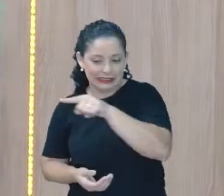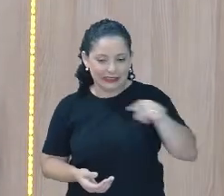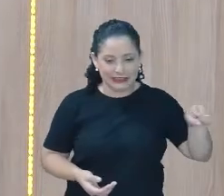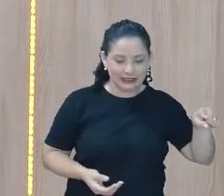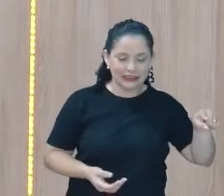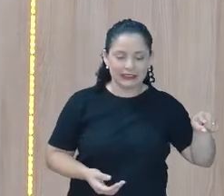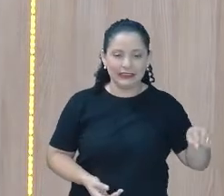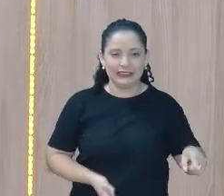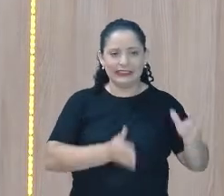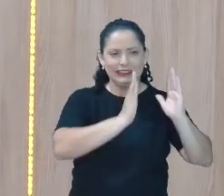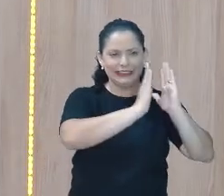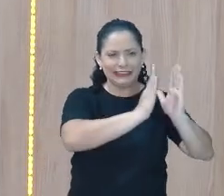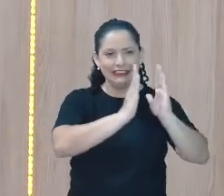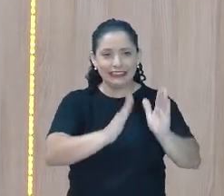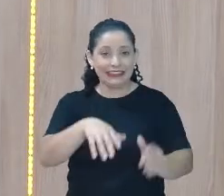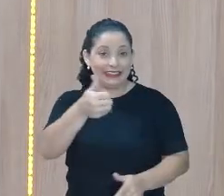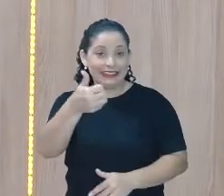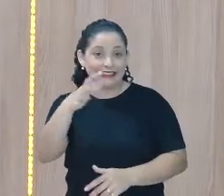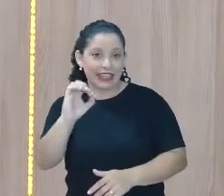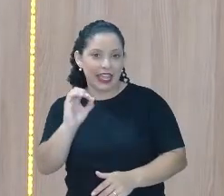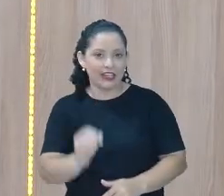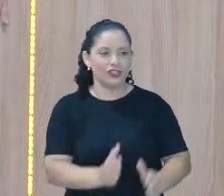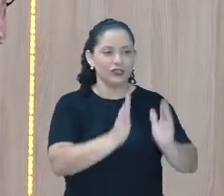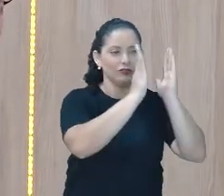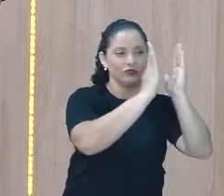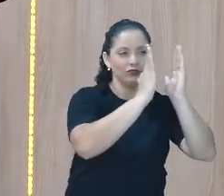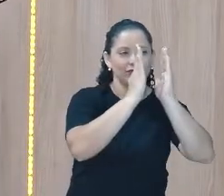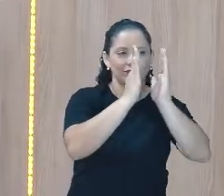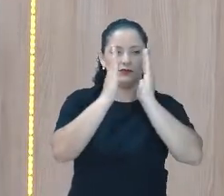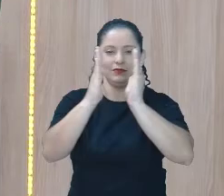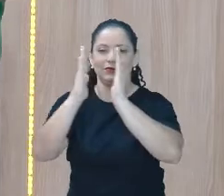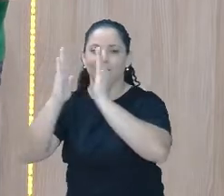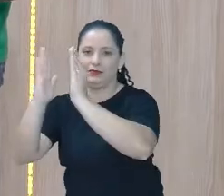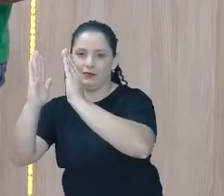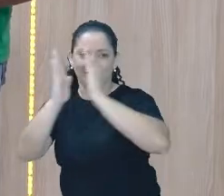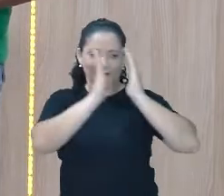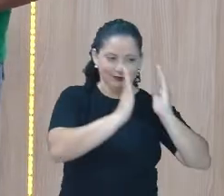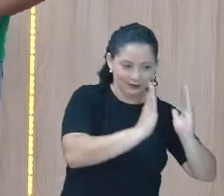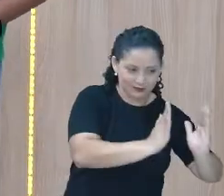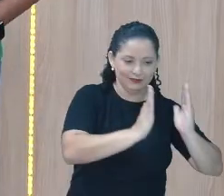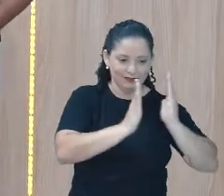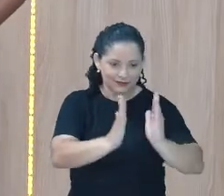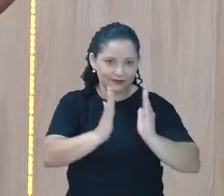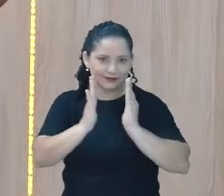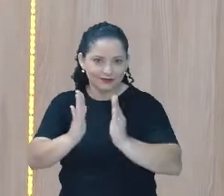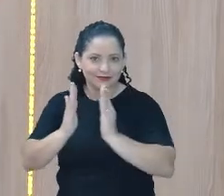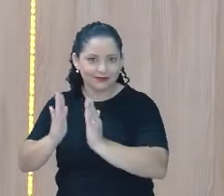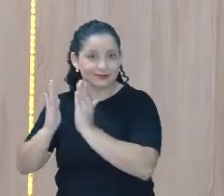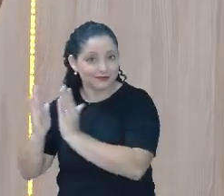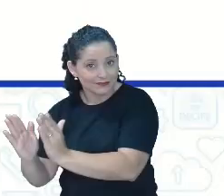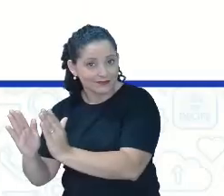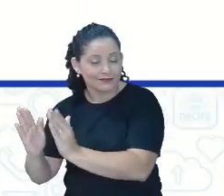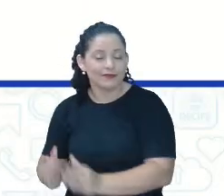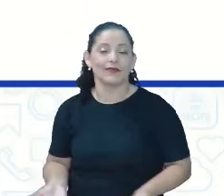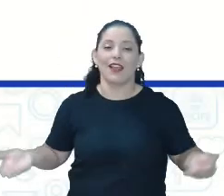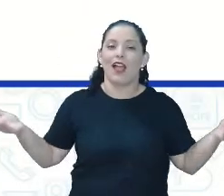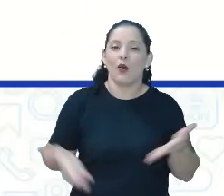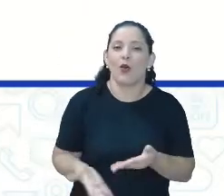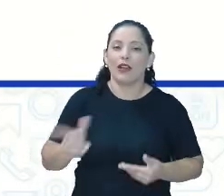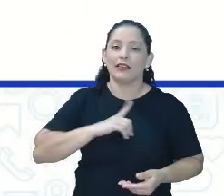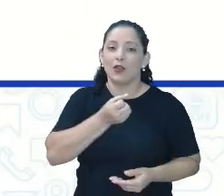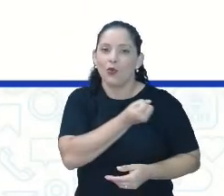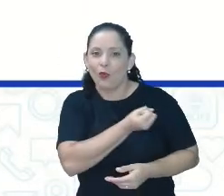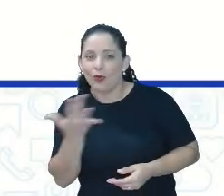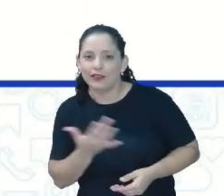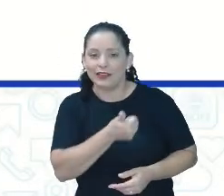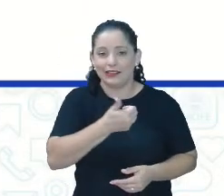retângulo em 10 retângulos aí pequenininhos, beleza? E agora, desses 10 retângulos pequenininhos,